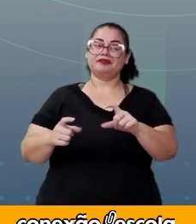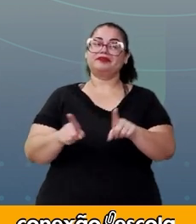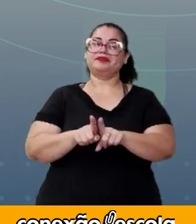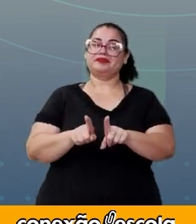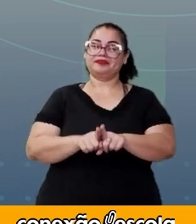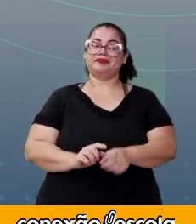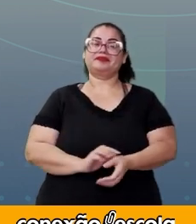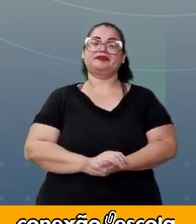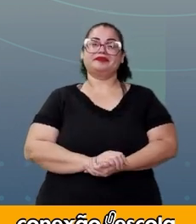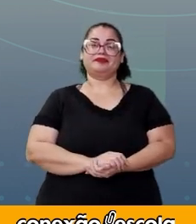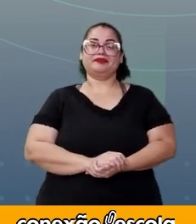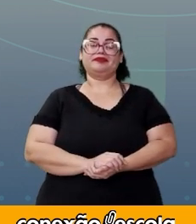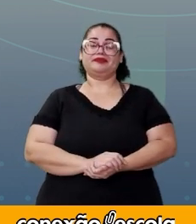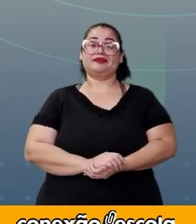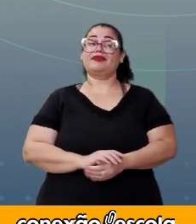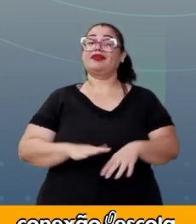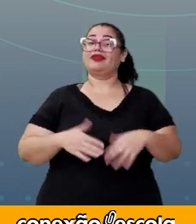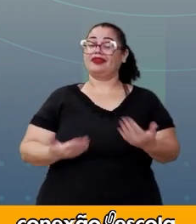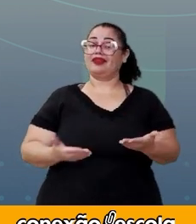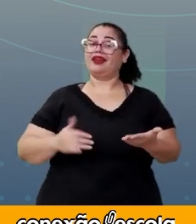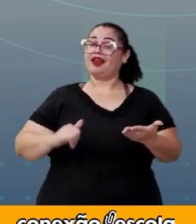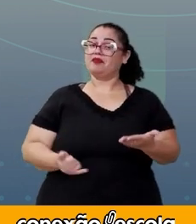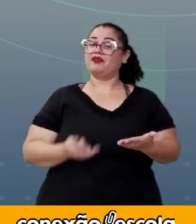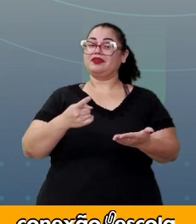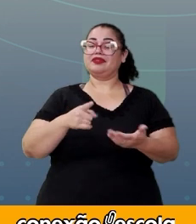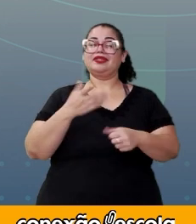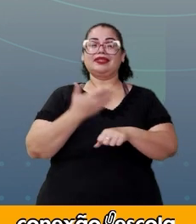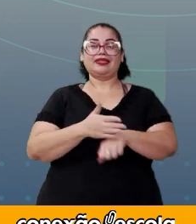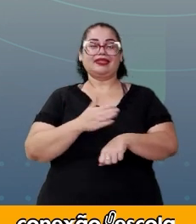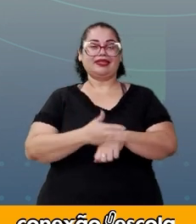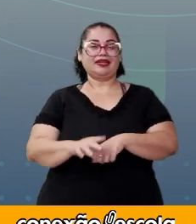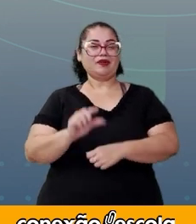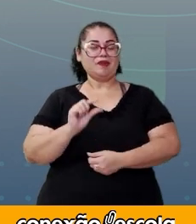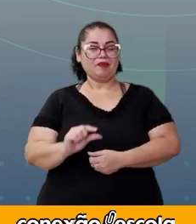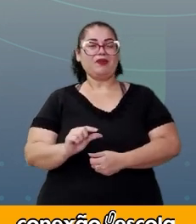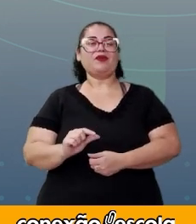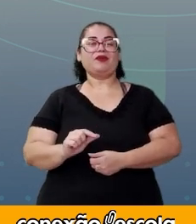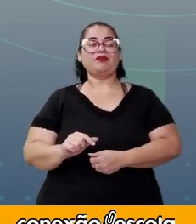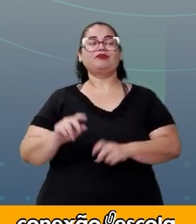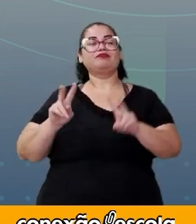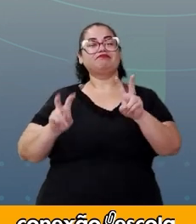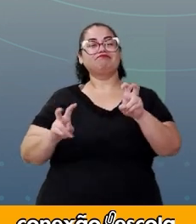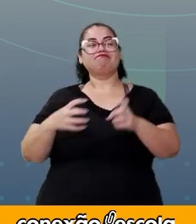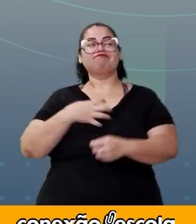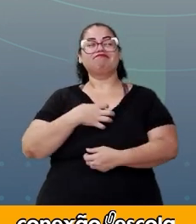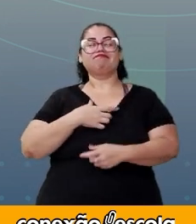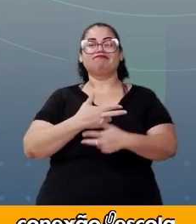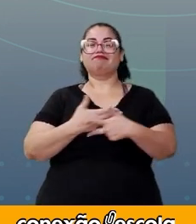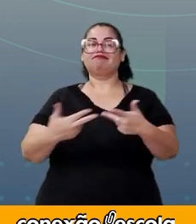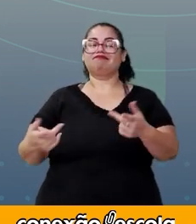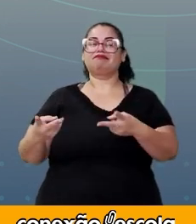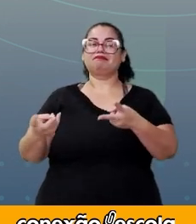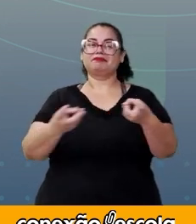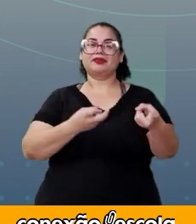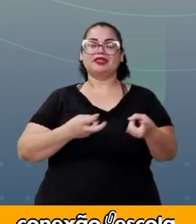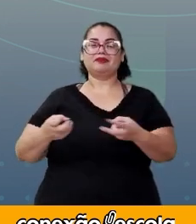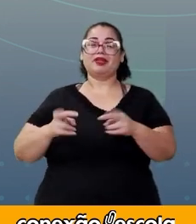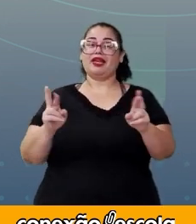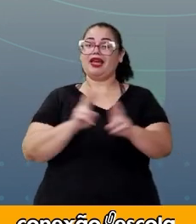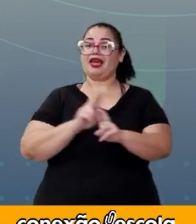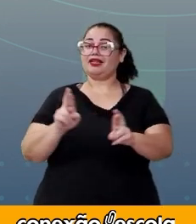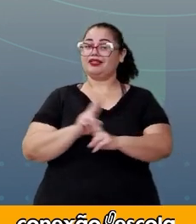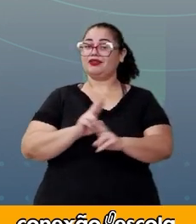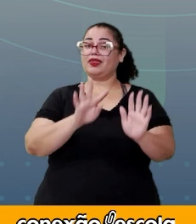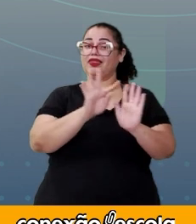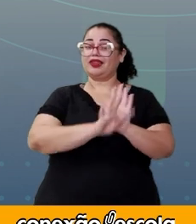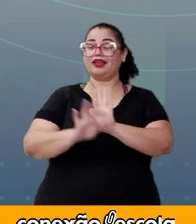paráfrase. Que tal, então, agora você treinar um pouquinho sobre essas formas de perceber as relações